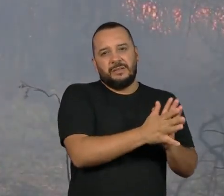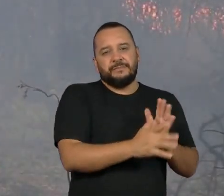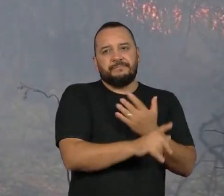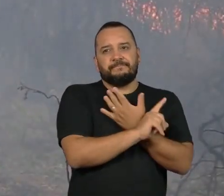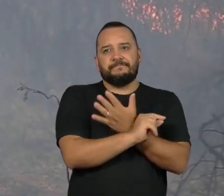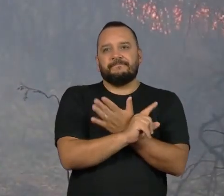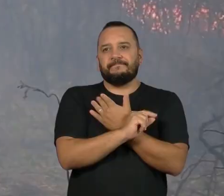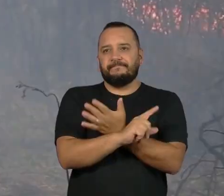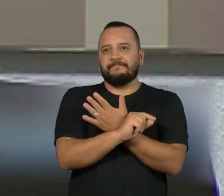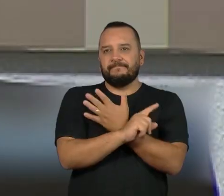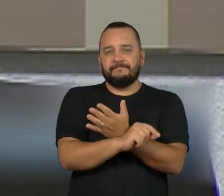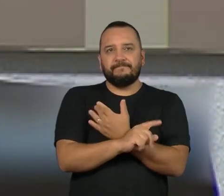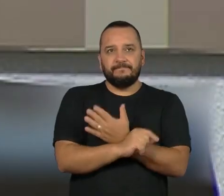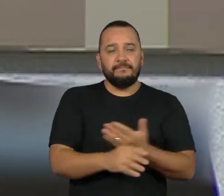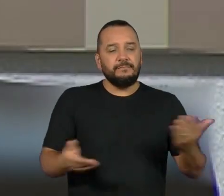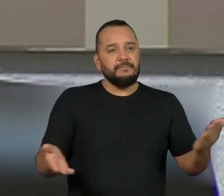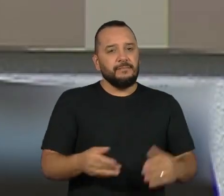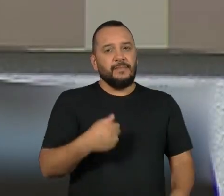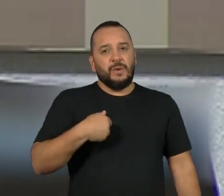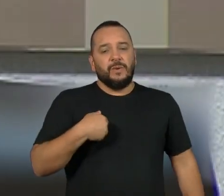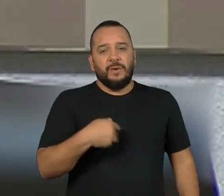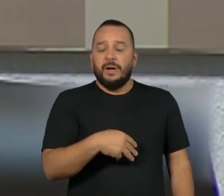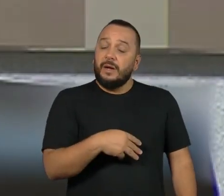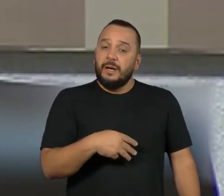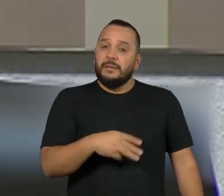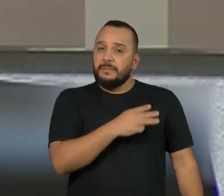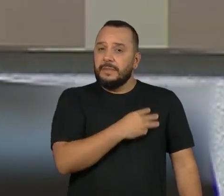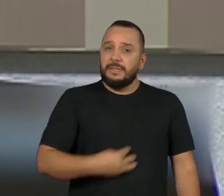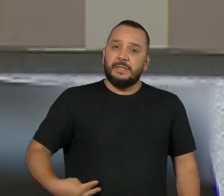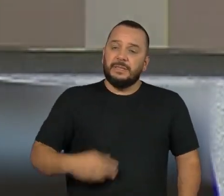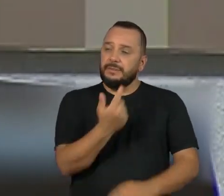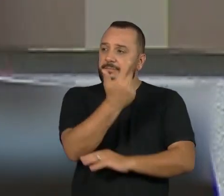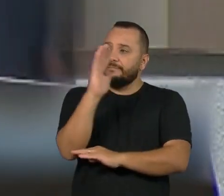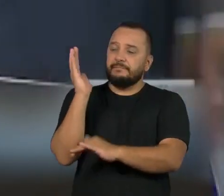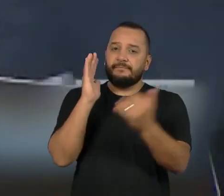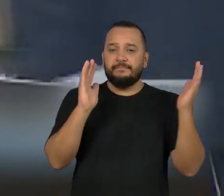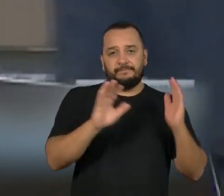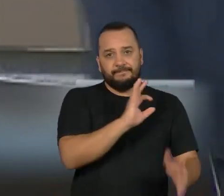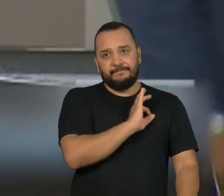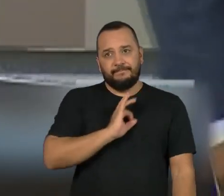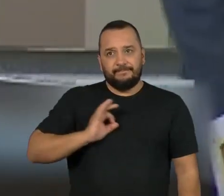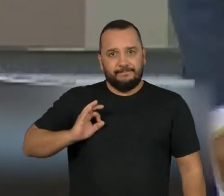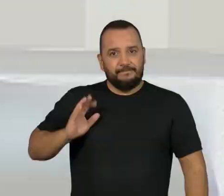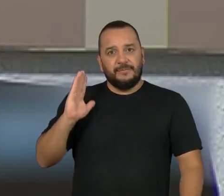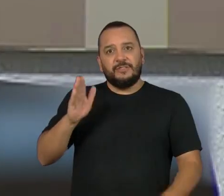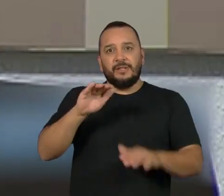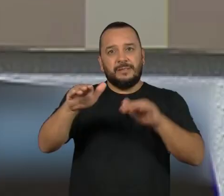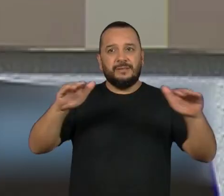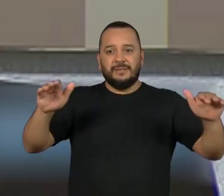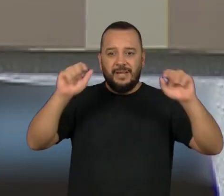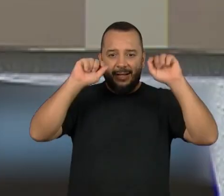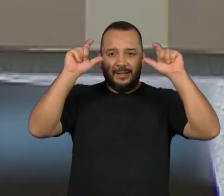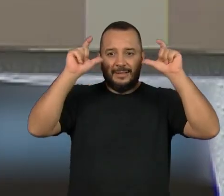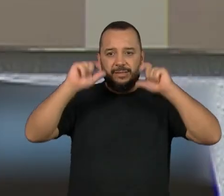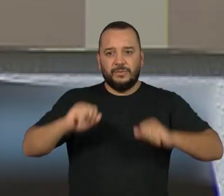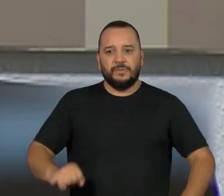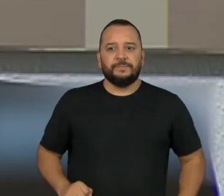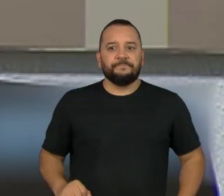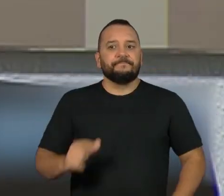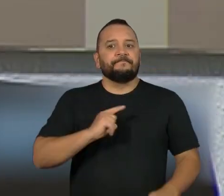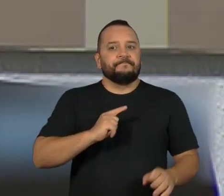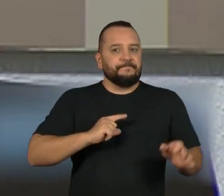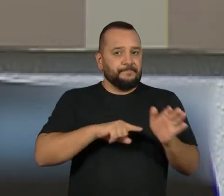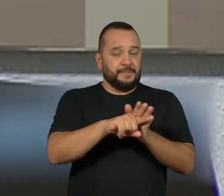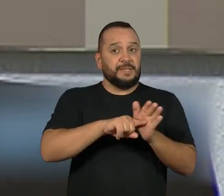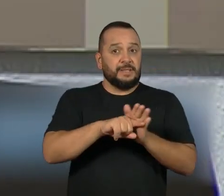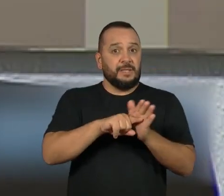grave cenário, a ministra do Meio Ambiente e Mudança do Clima, Marina Silva, fez um alerta. Segundo os pesquisadores,